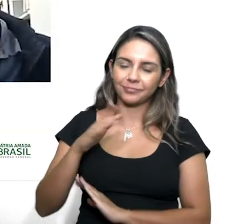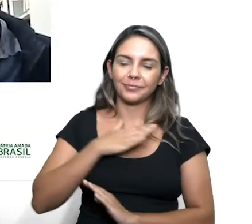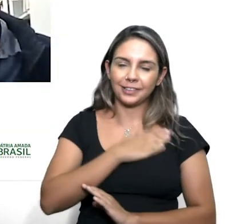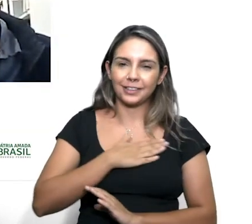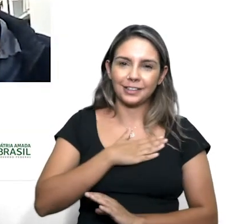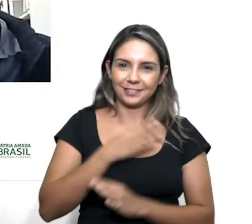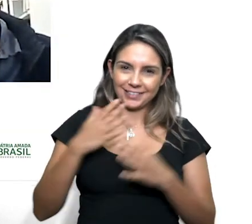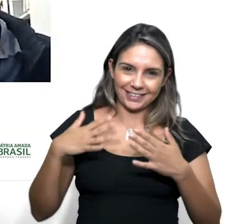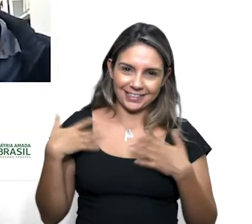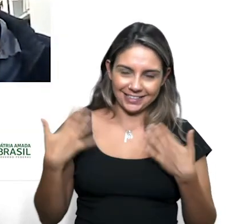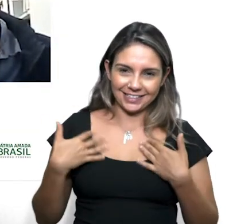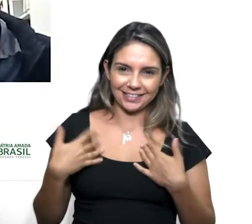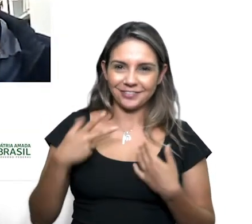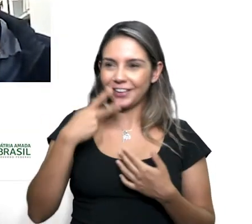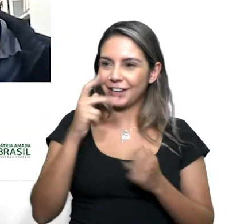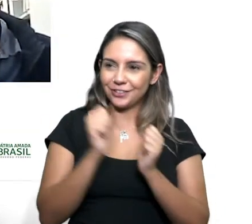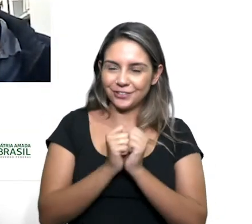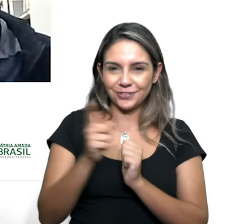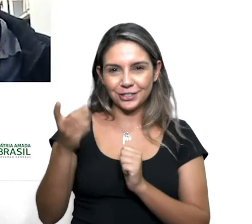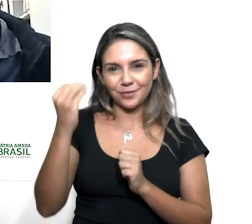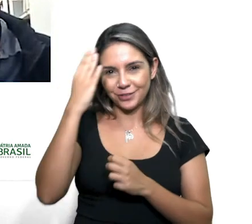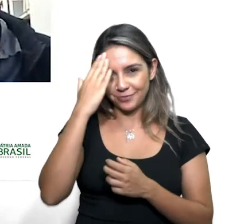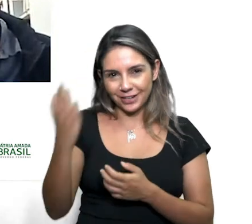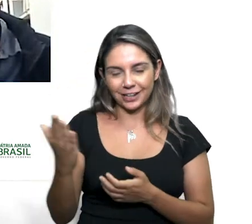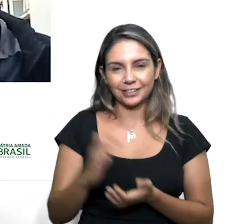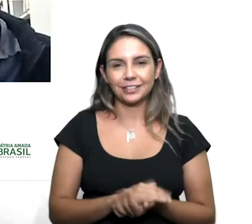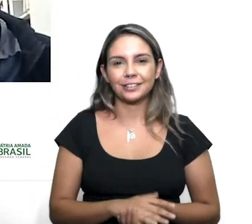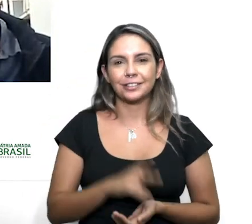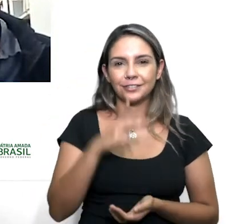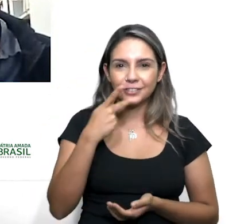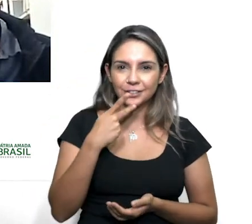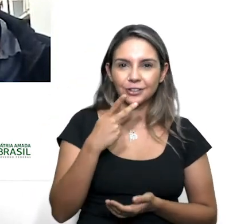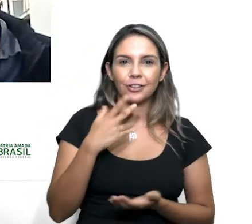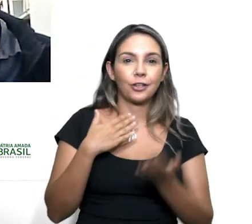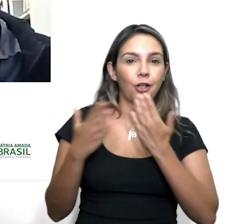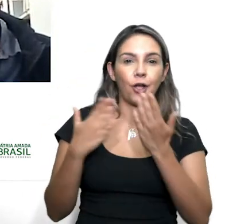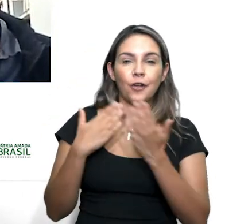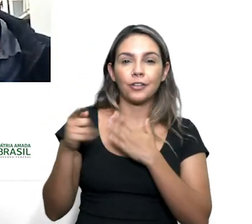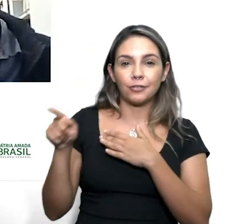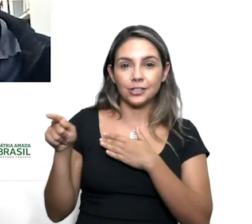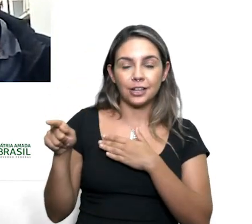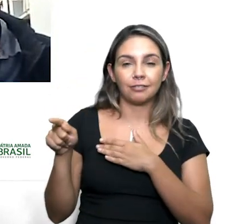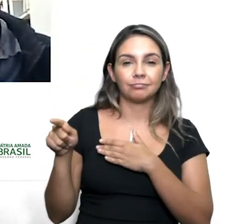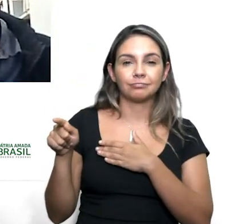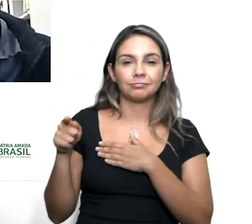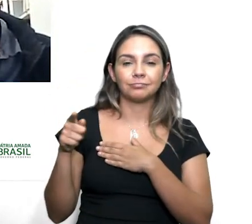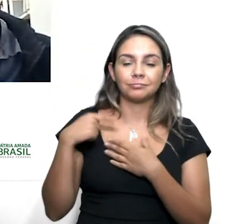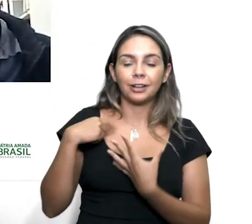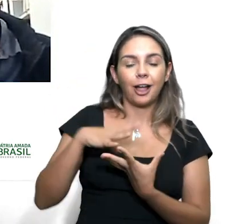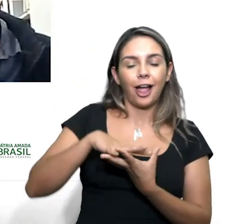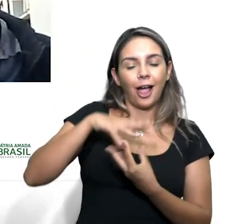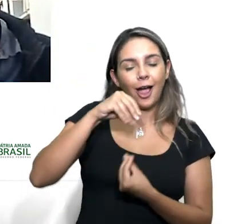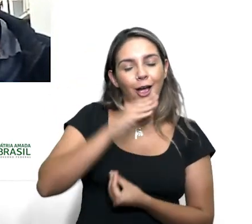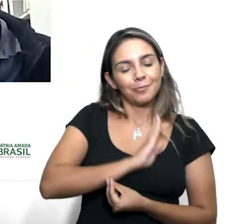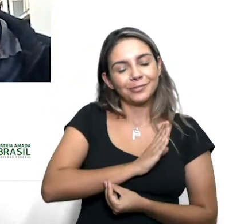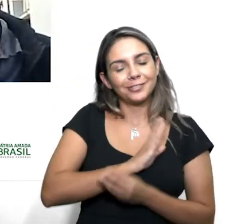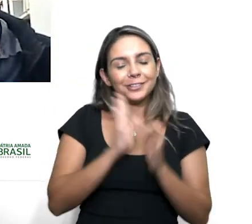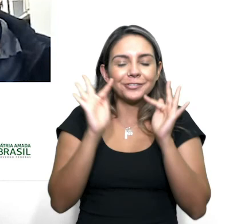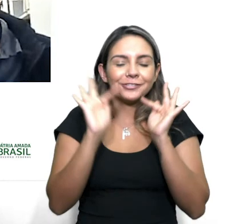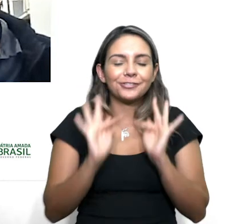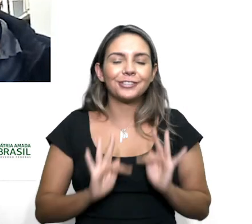Gonçalo, uma alegria estar falando com você de novo. Dizer que conversar com você faz bem a minha alma, meu